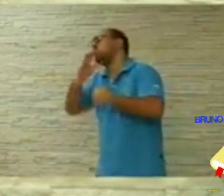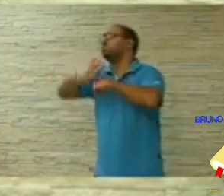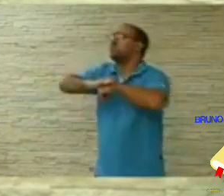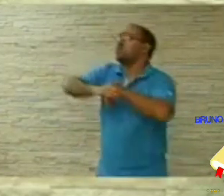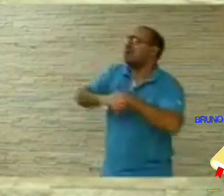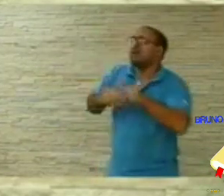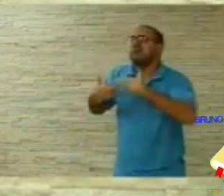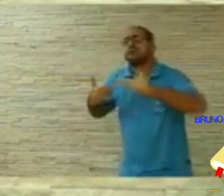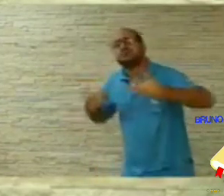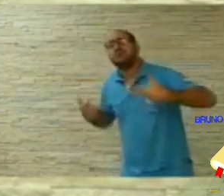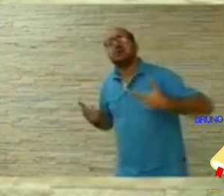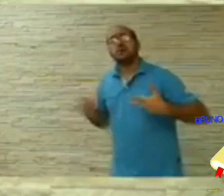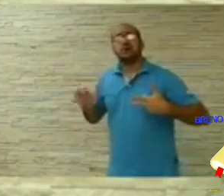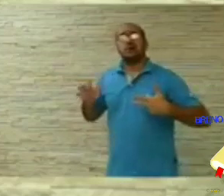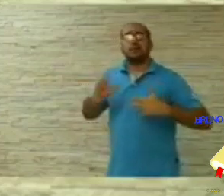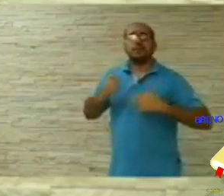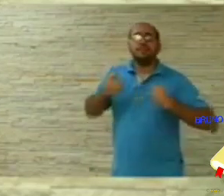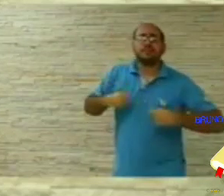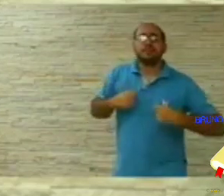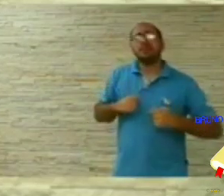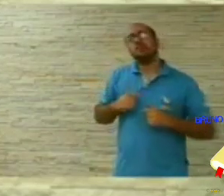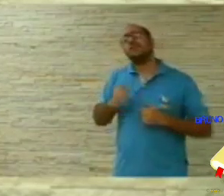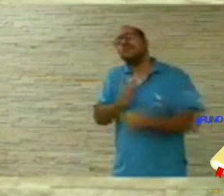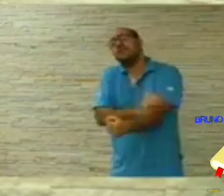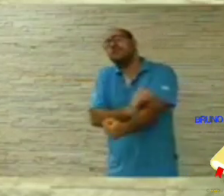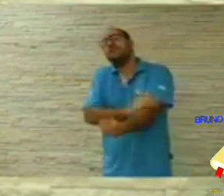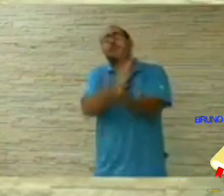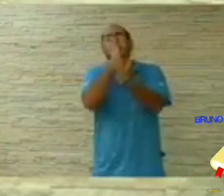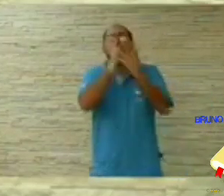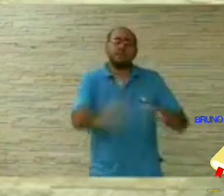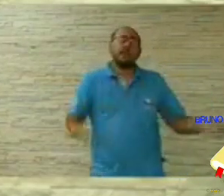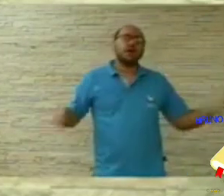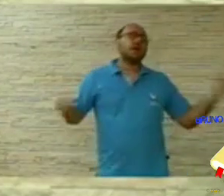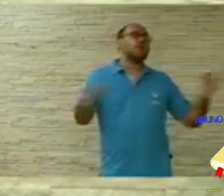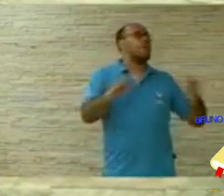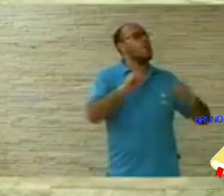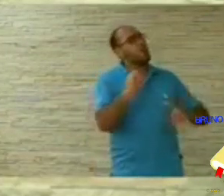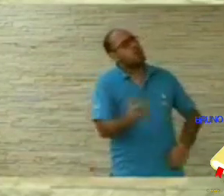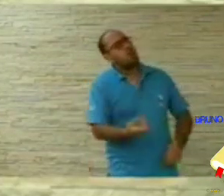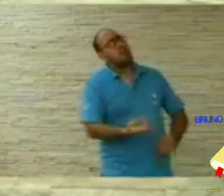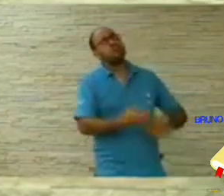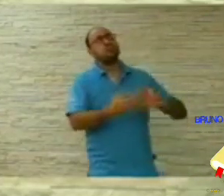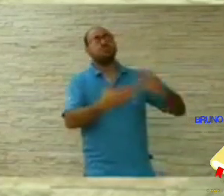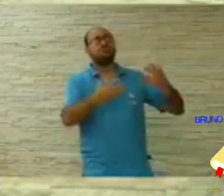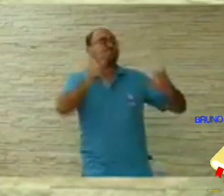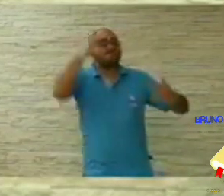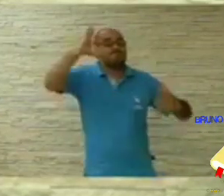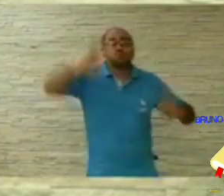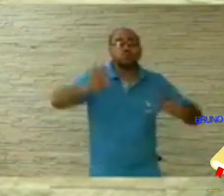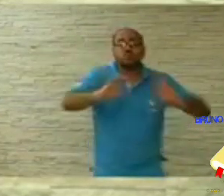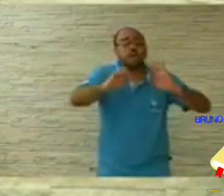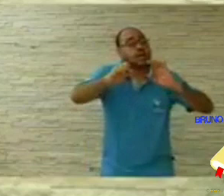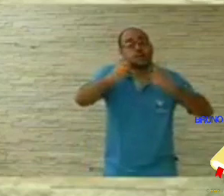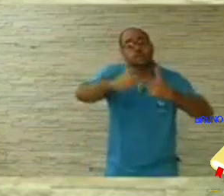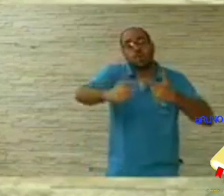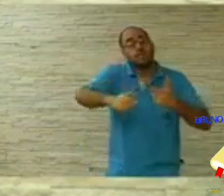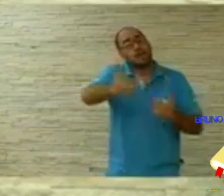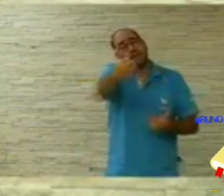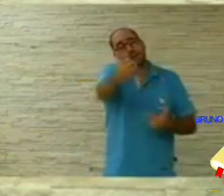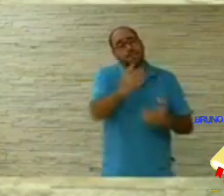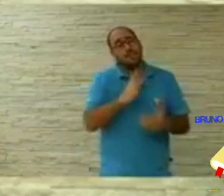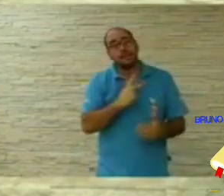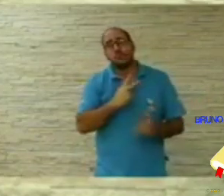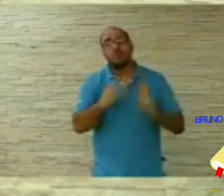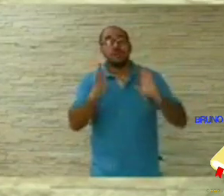te dê a libertação de um vício, um problema pessoal que você enfrenta, Deus ouve a sua oração em nome de